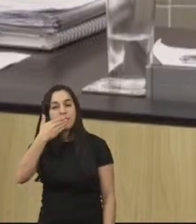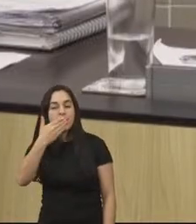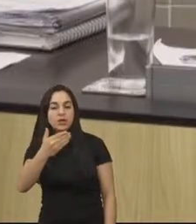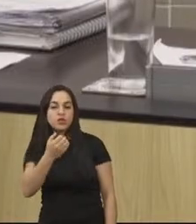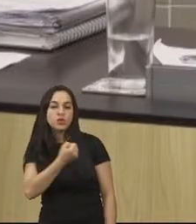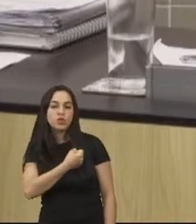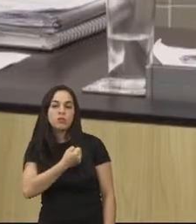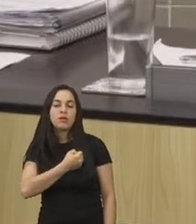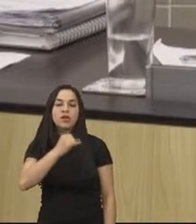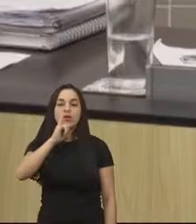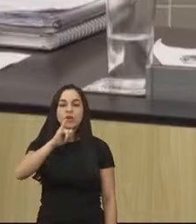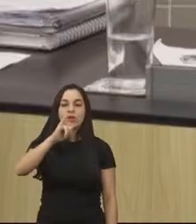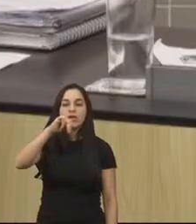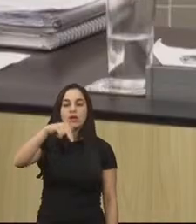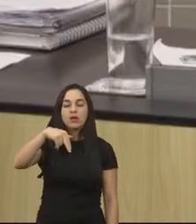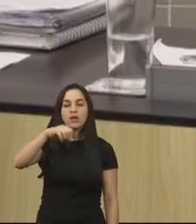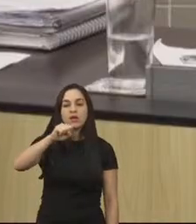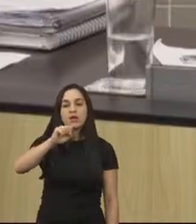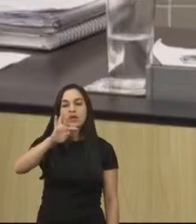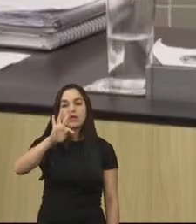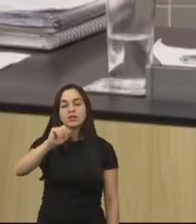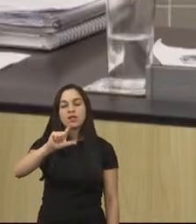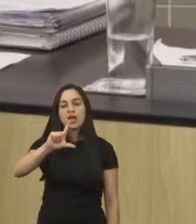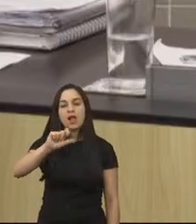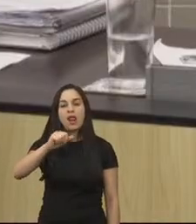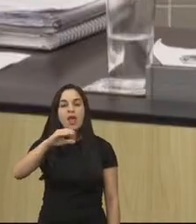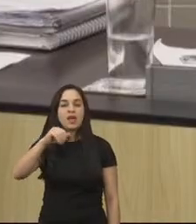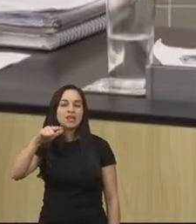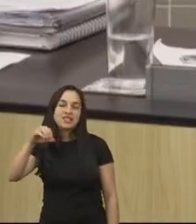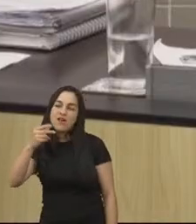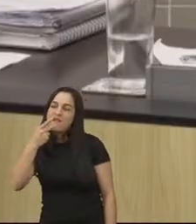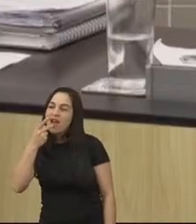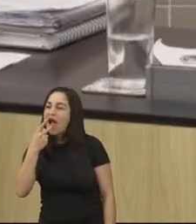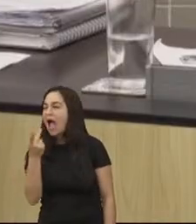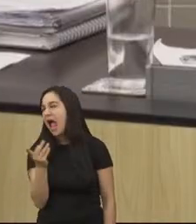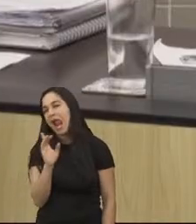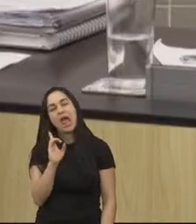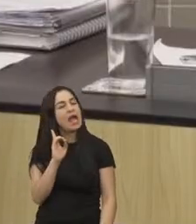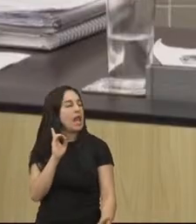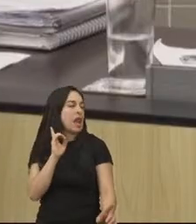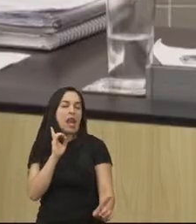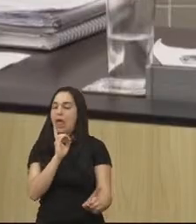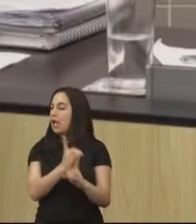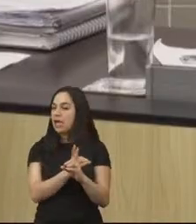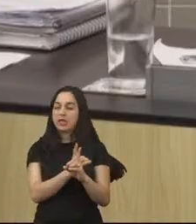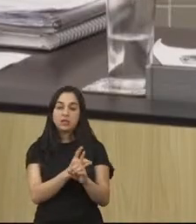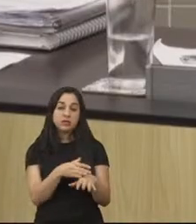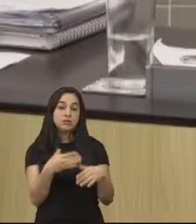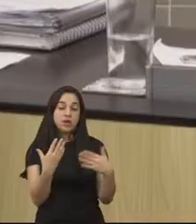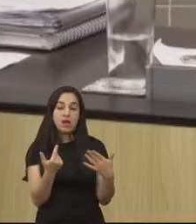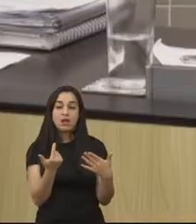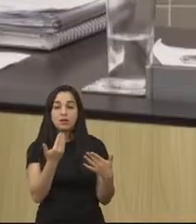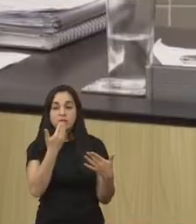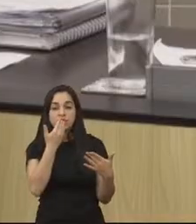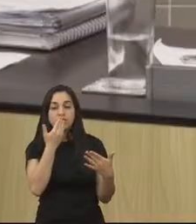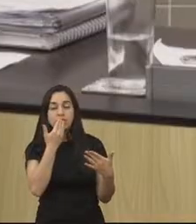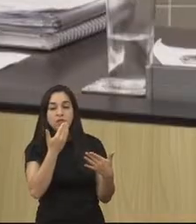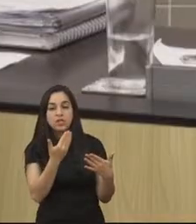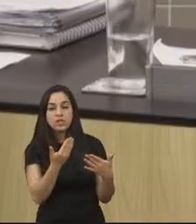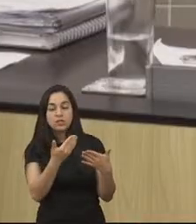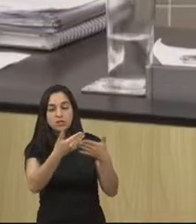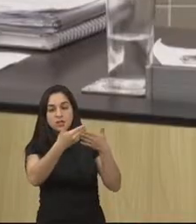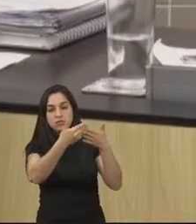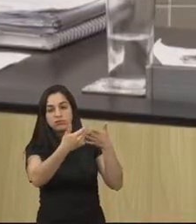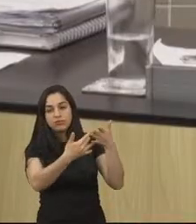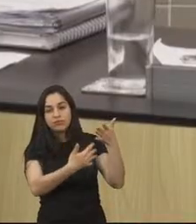instalação, aí eles colocam como não identificado. Nós fizemos como um abaixo-assinado, pegamos todas